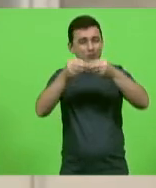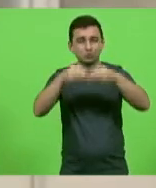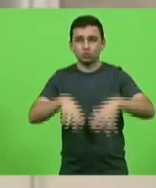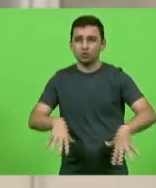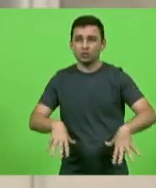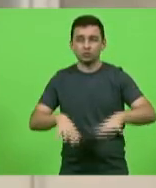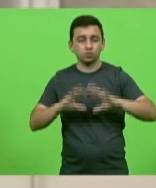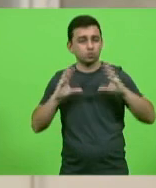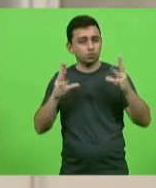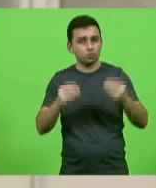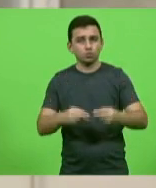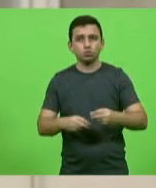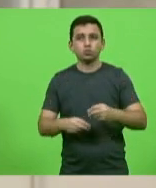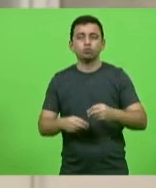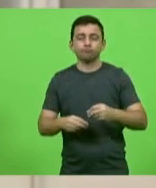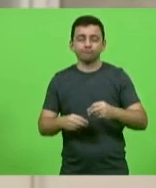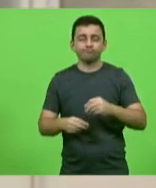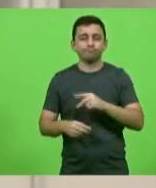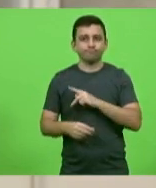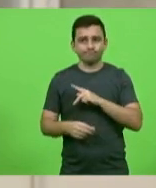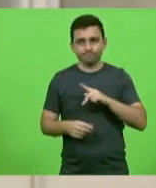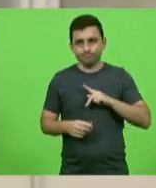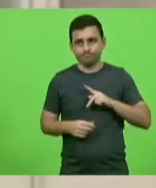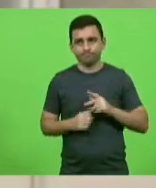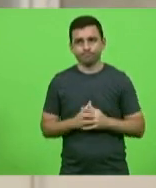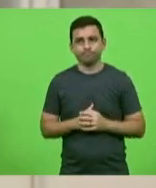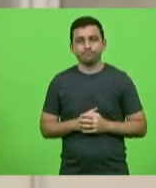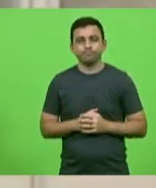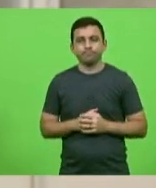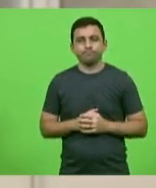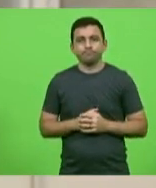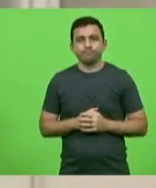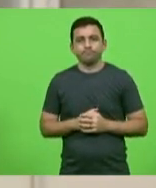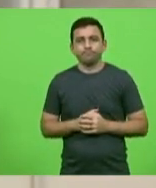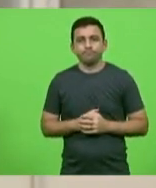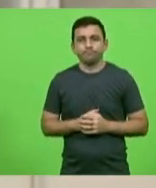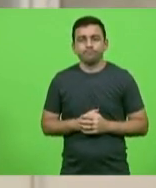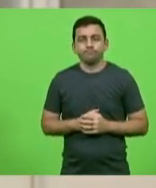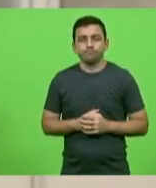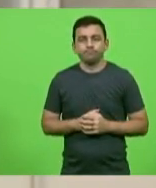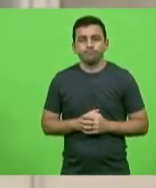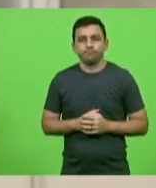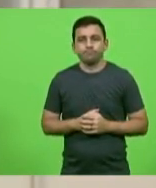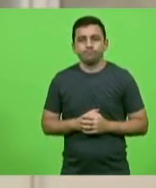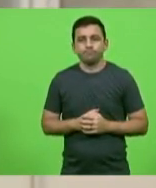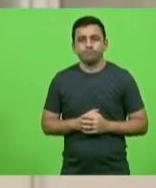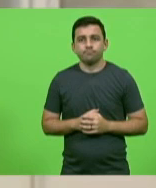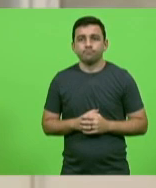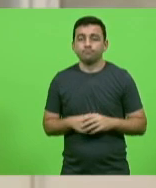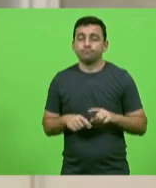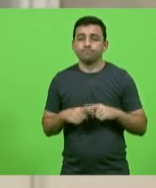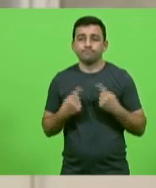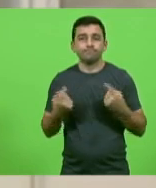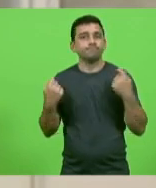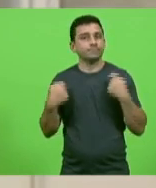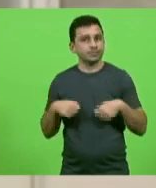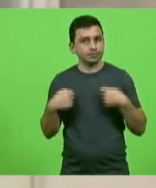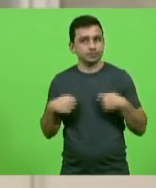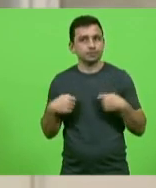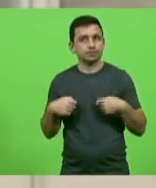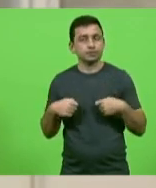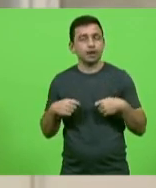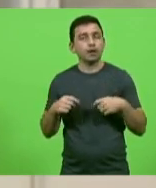prejuízo ao erário estadual é um efeito e é de frisar